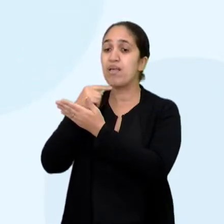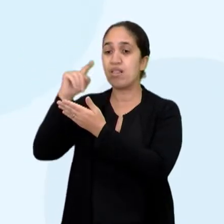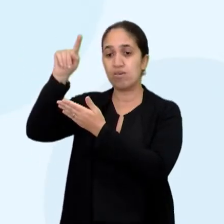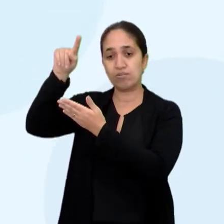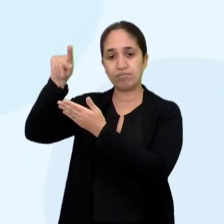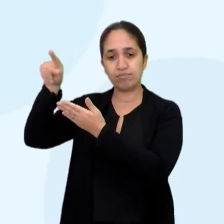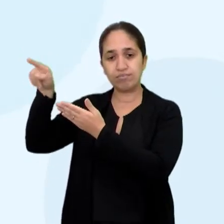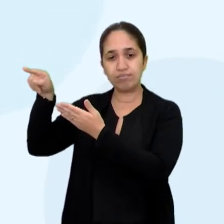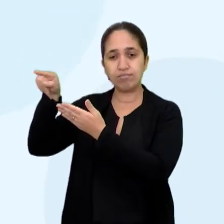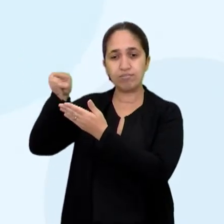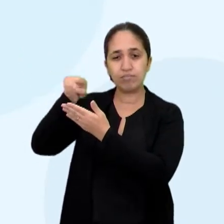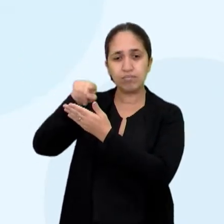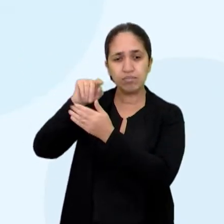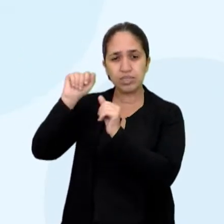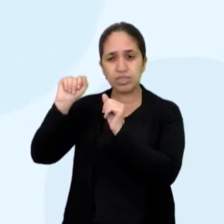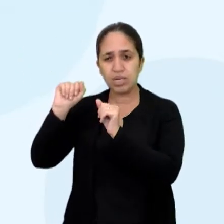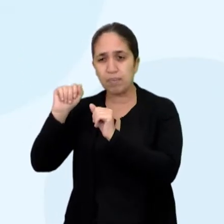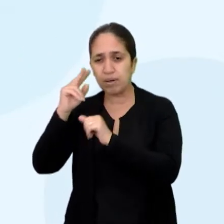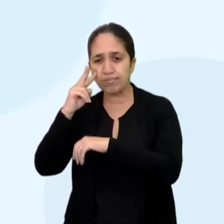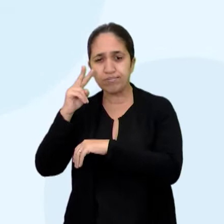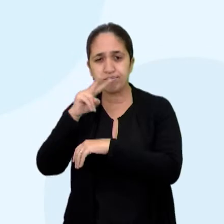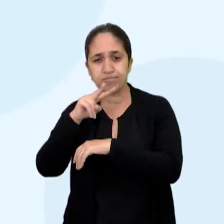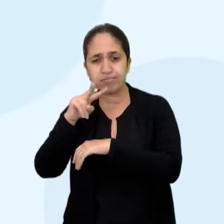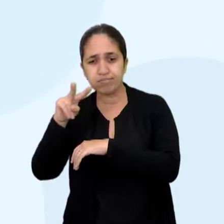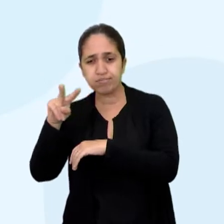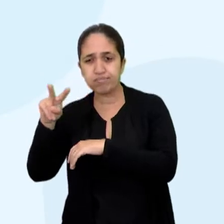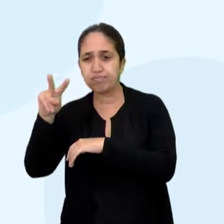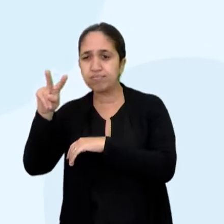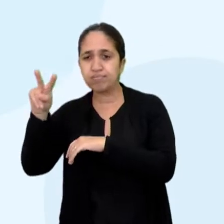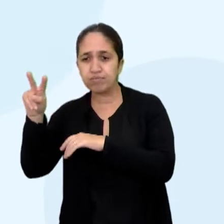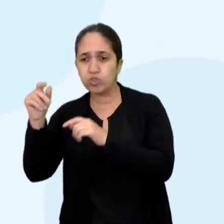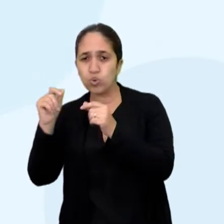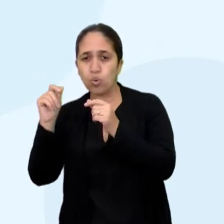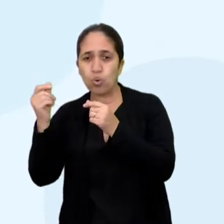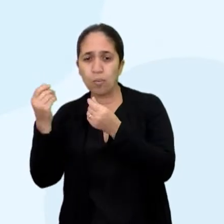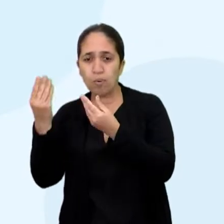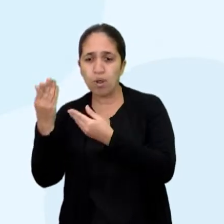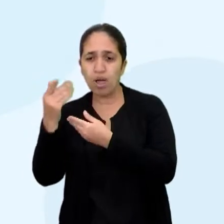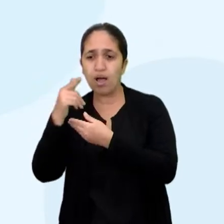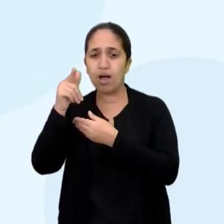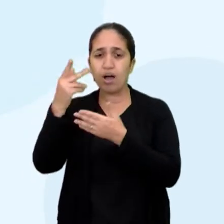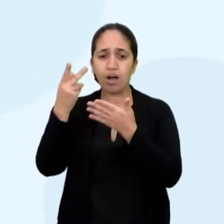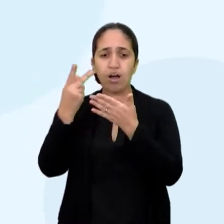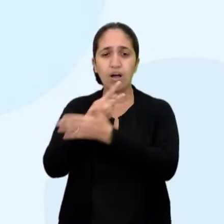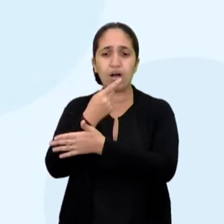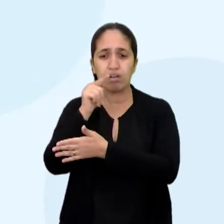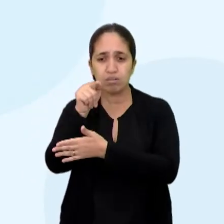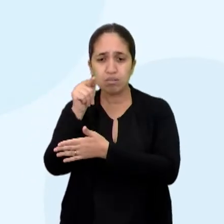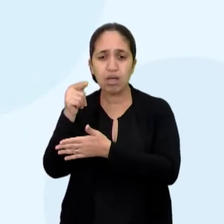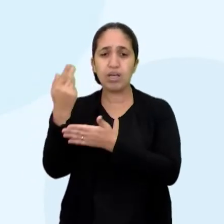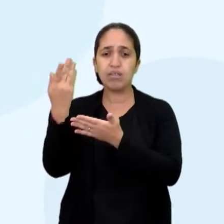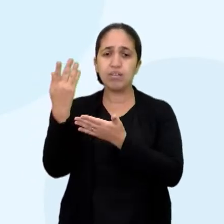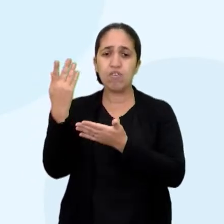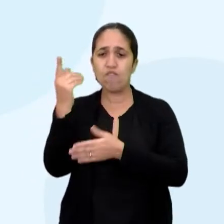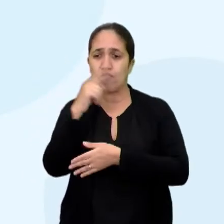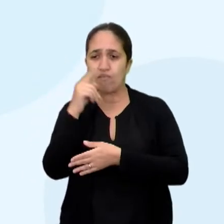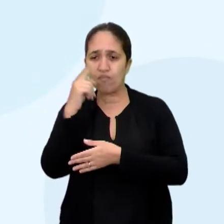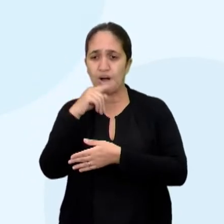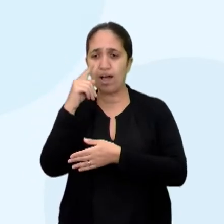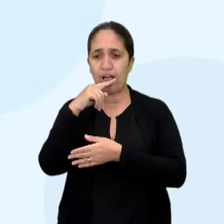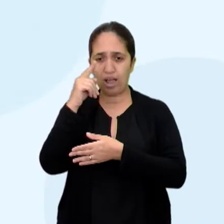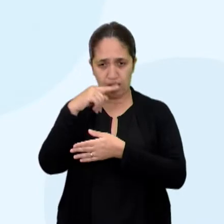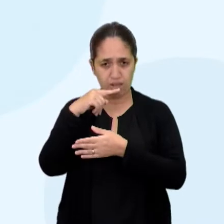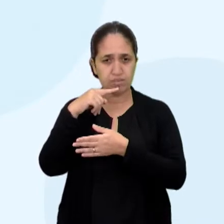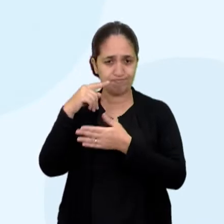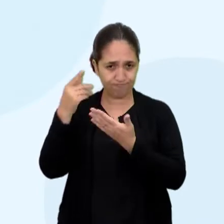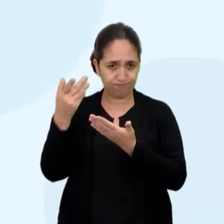e a gente vê aí, né, a passagem, né, de placas tectônicas aí que acaba tendo uma falha, né, que